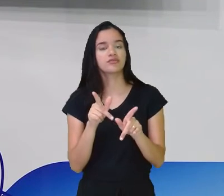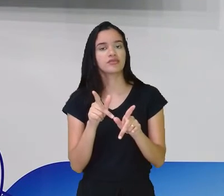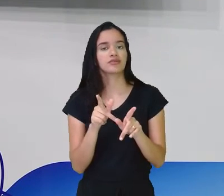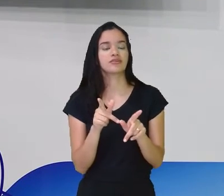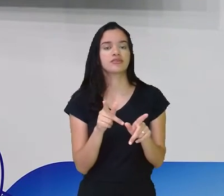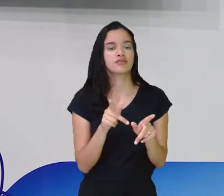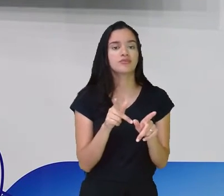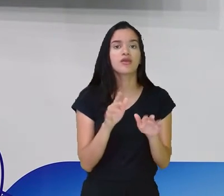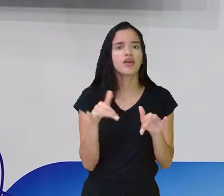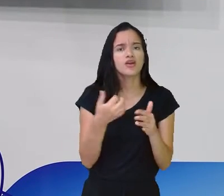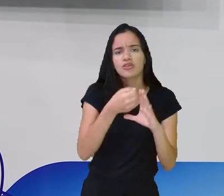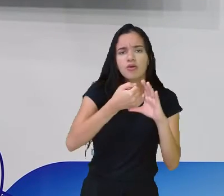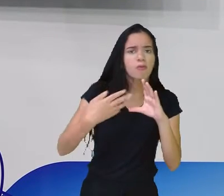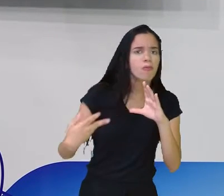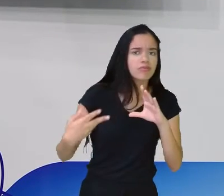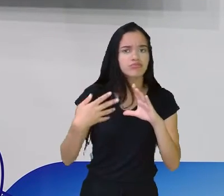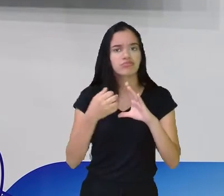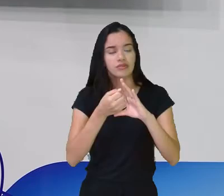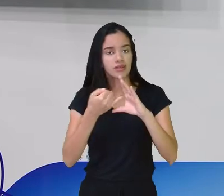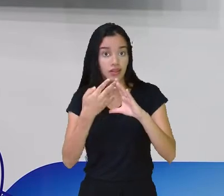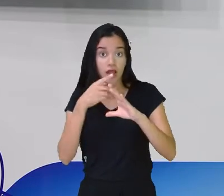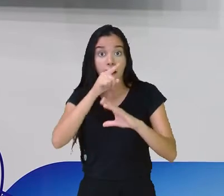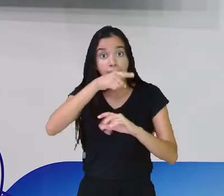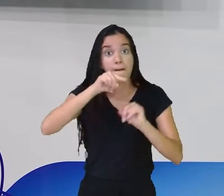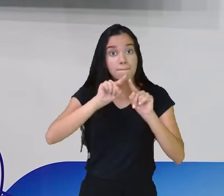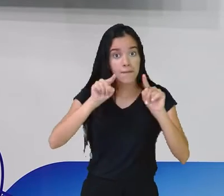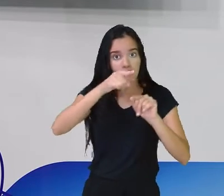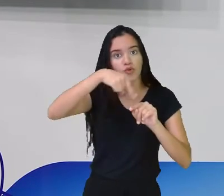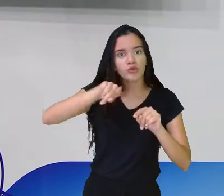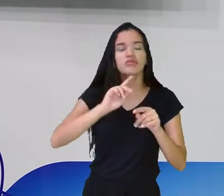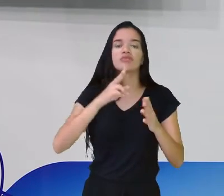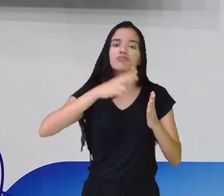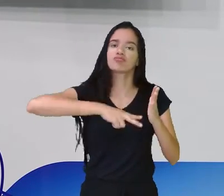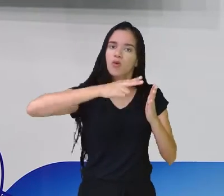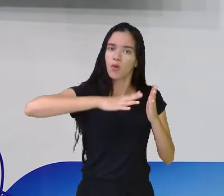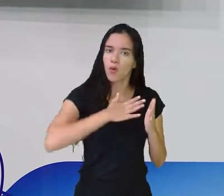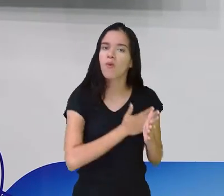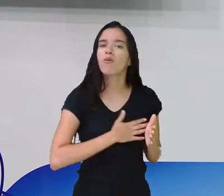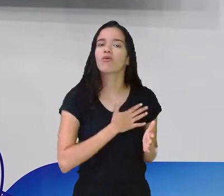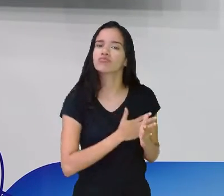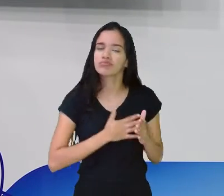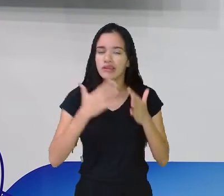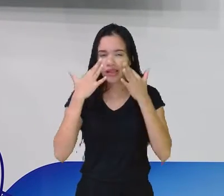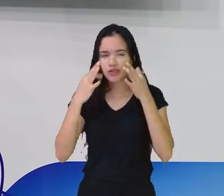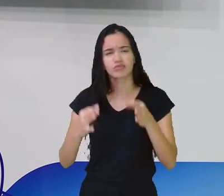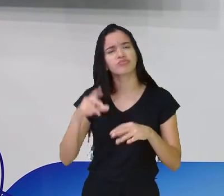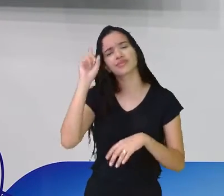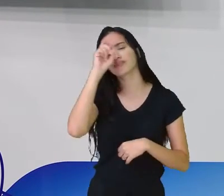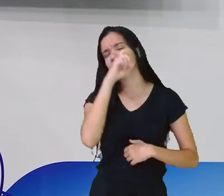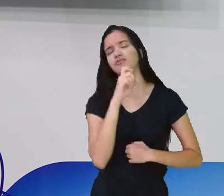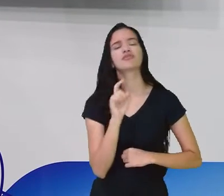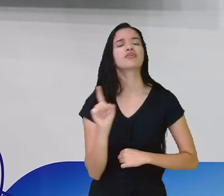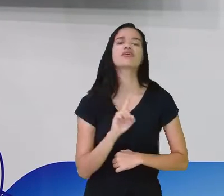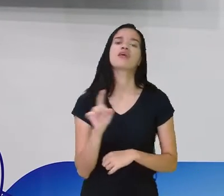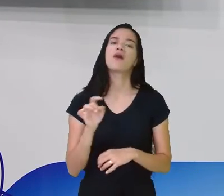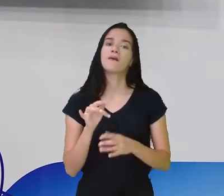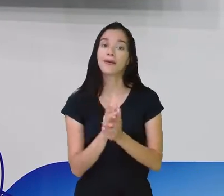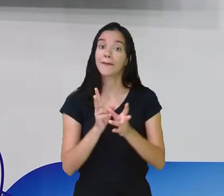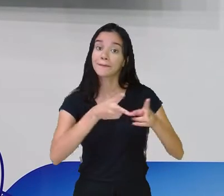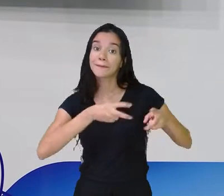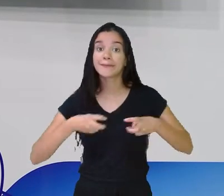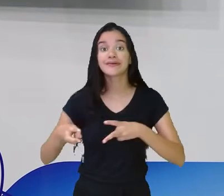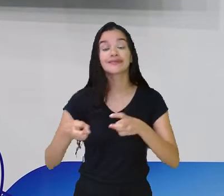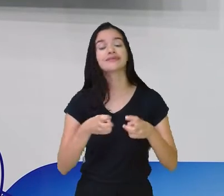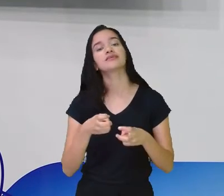conto do outro. São pequenas características, mas você que gosta de ler, é atencioso, não vai ter dificuldade em perceber essas